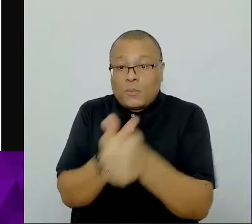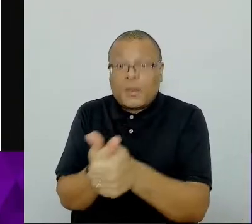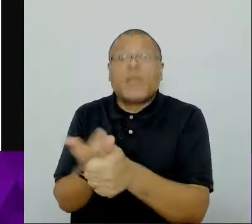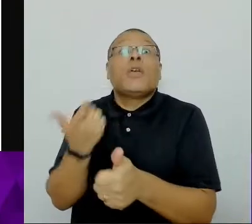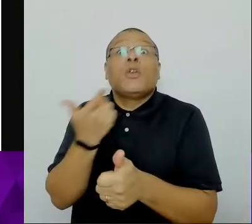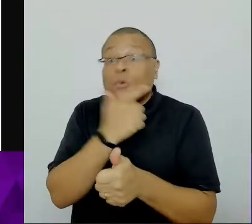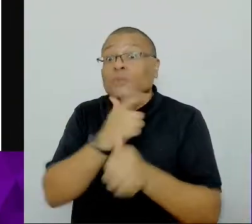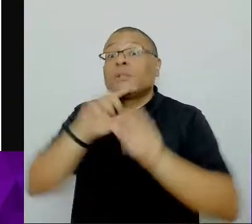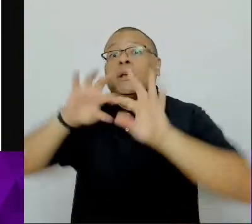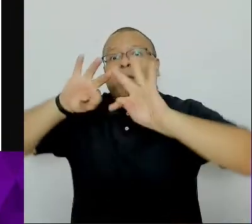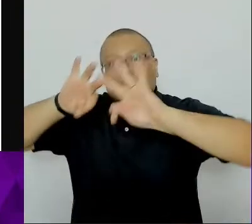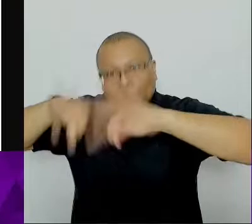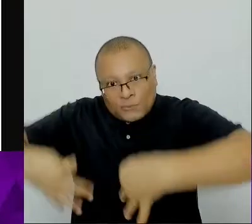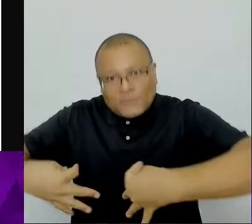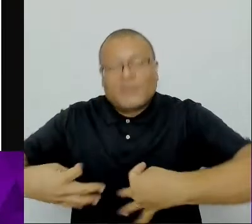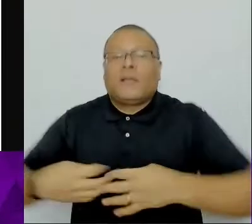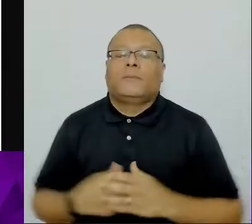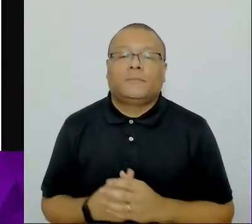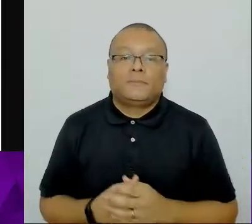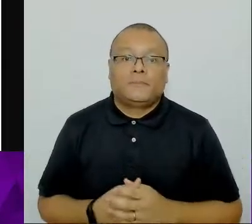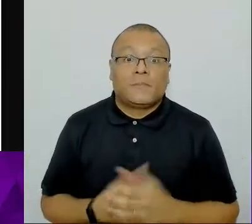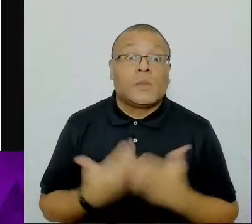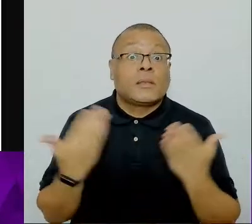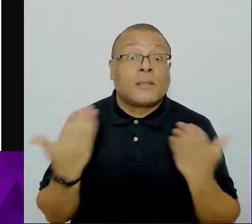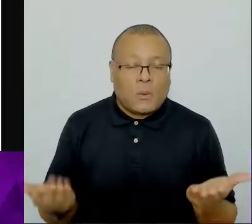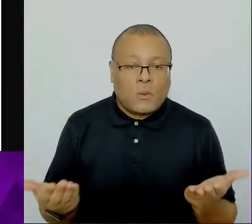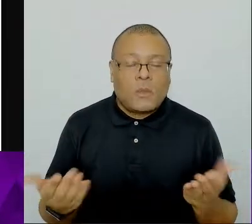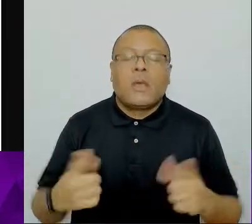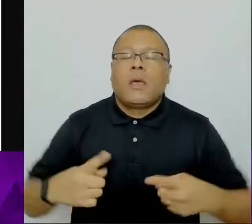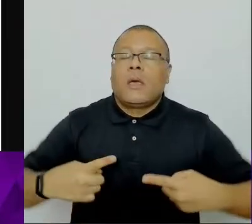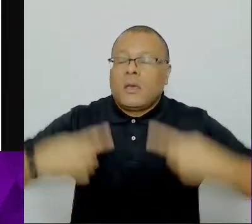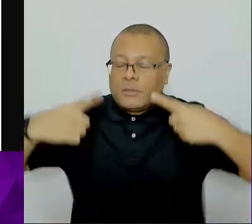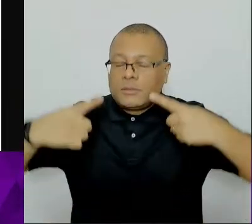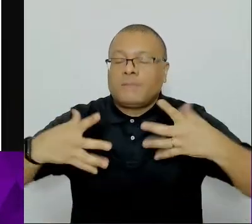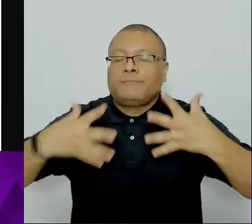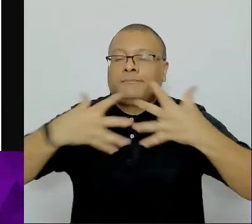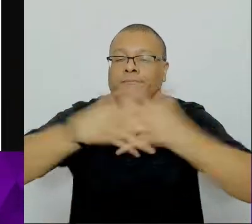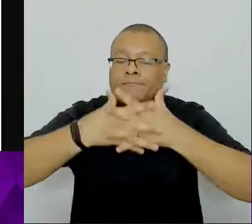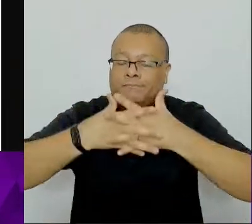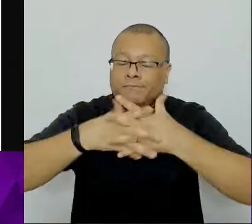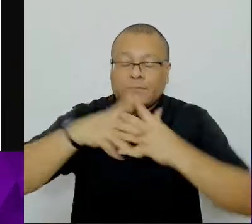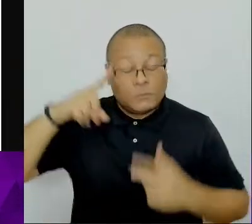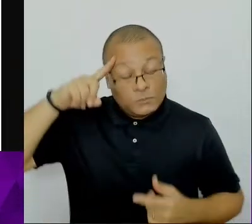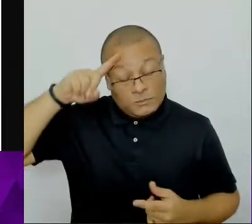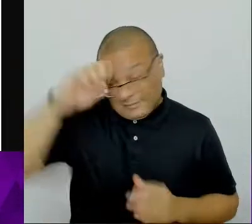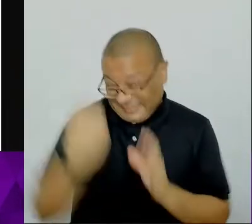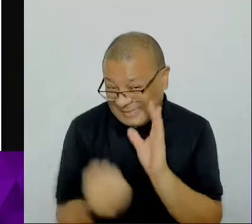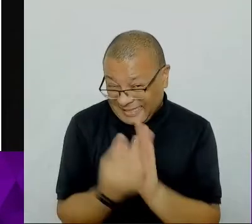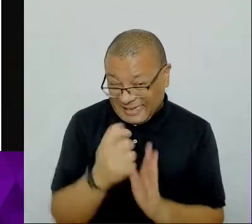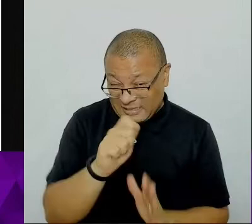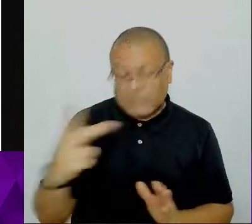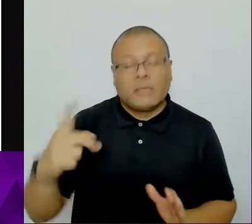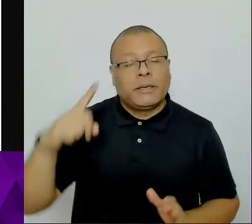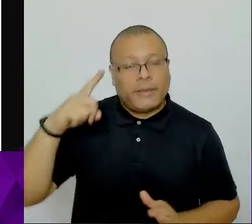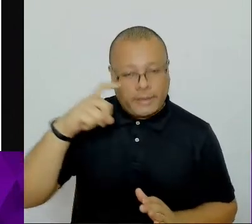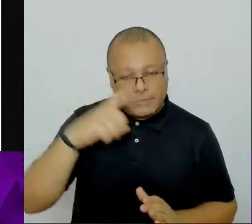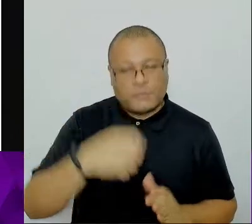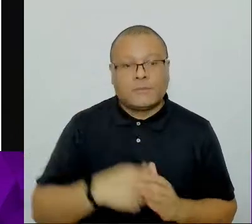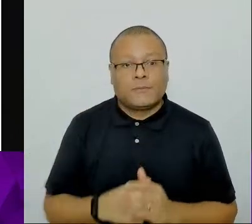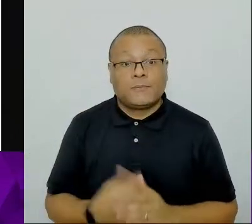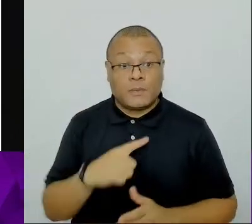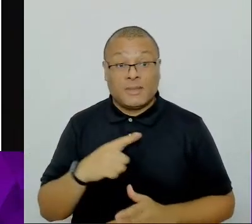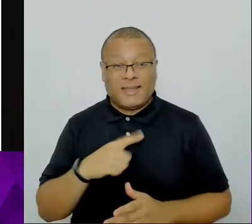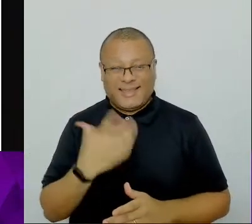aplicação funcione. Então, é um desafio complexo desenvolver essas aplicações. E aqui a gente